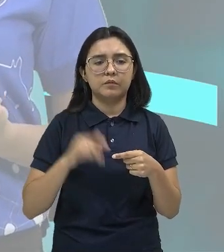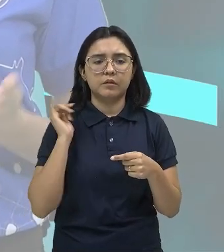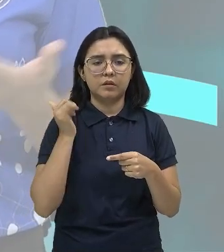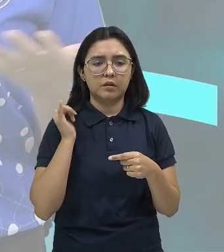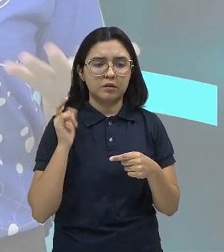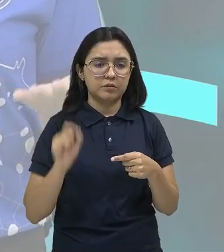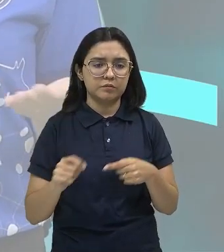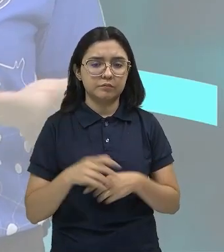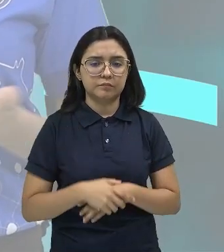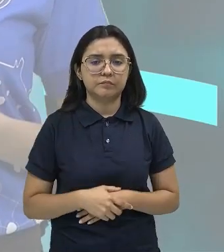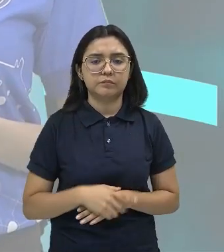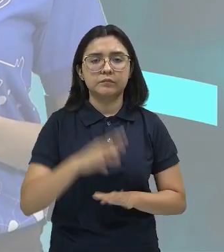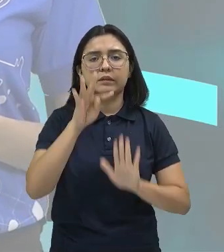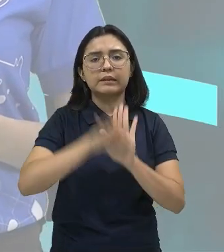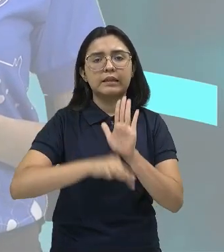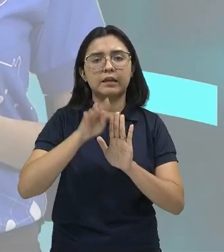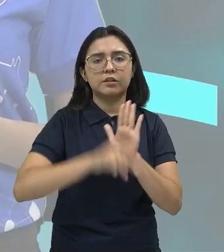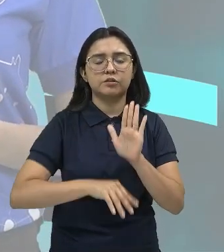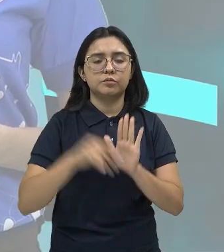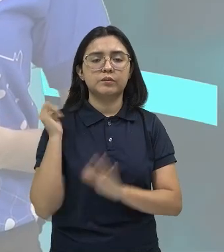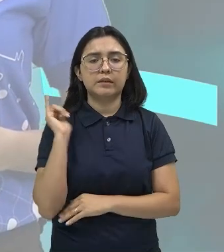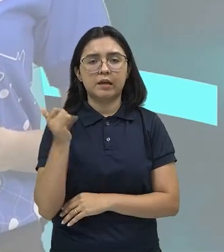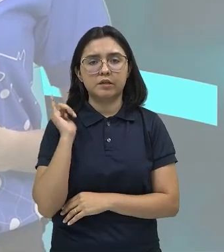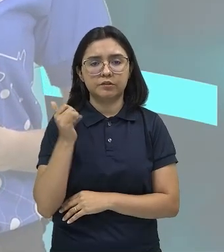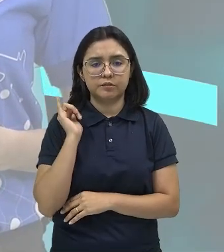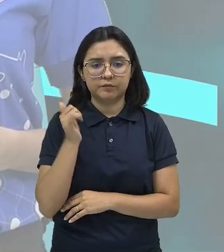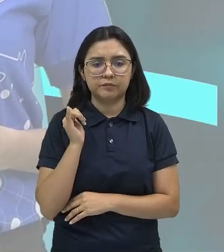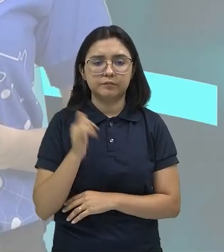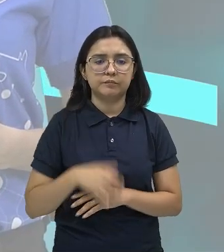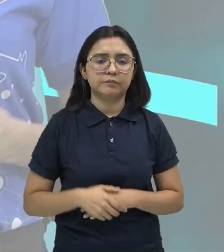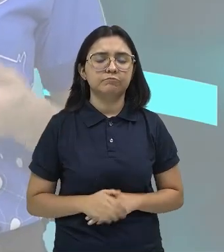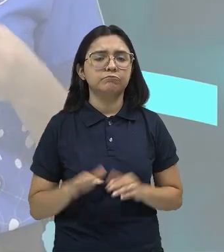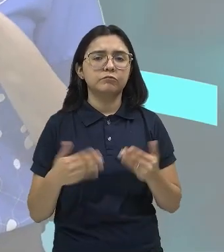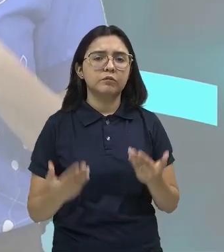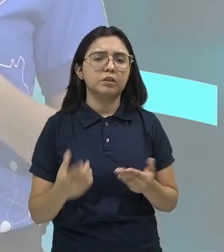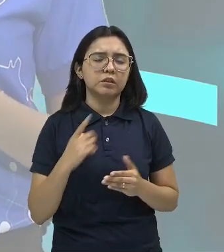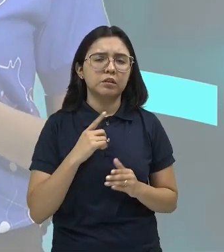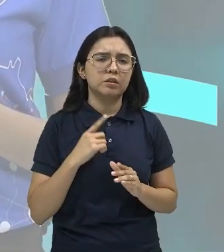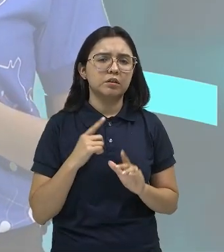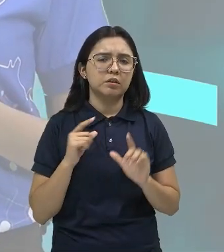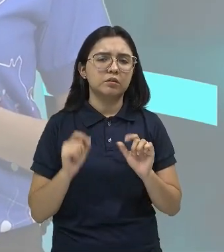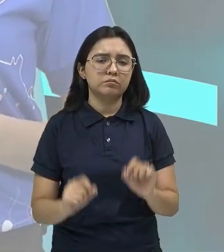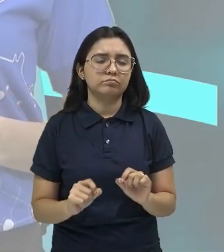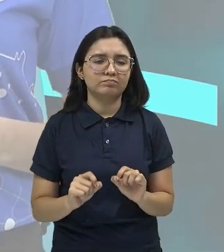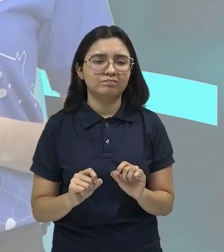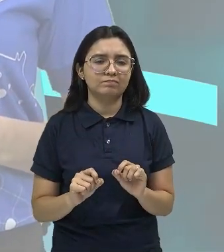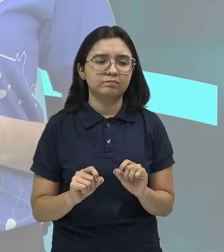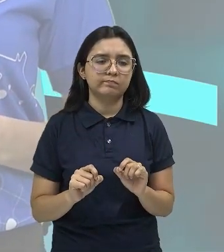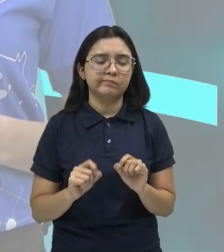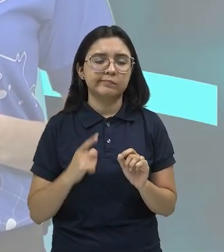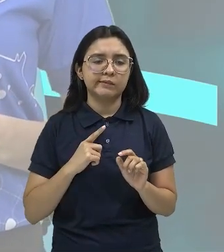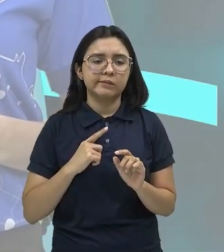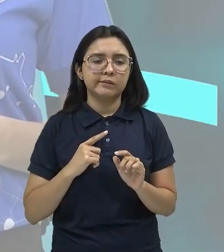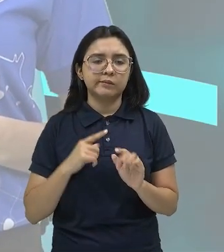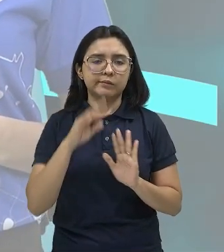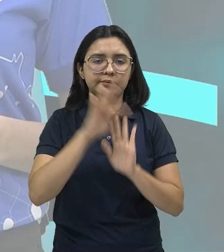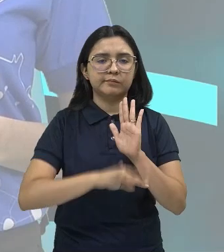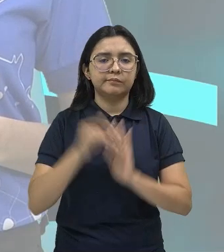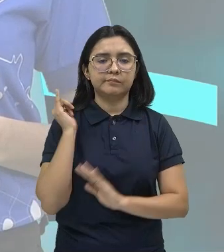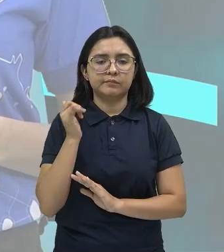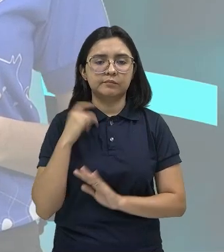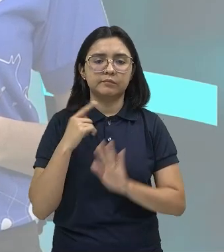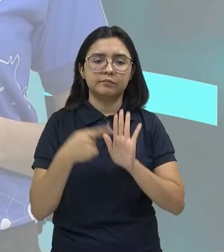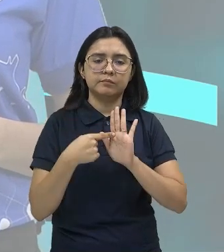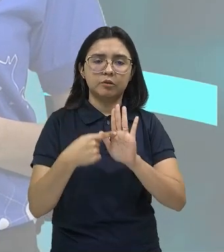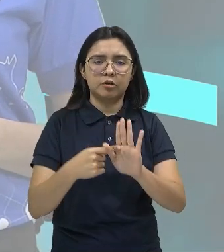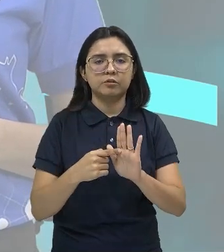um texto o quê? Narrativo. Num texto narrativo, o que acontece? Apresenta uma sequência